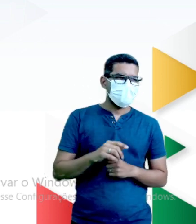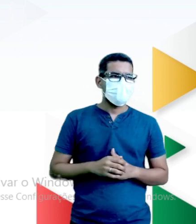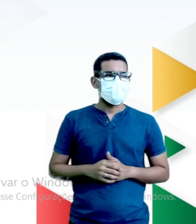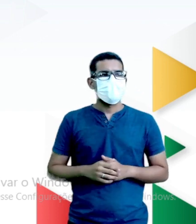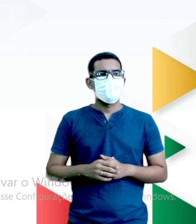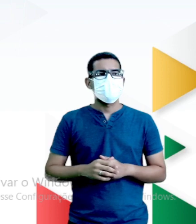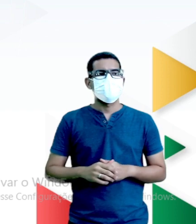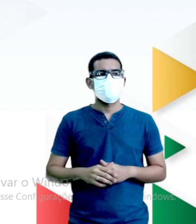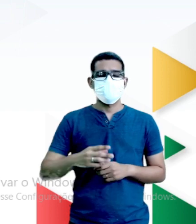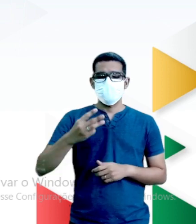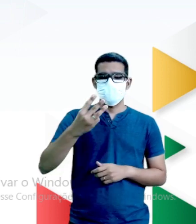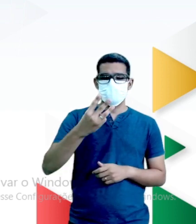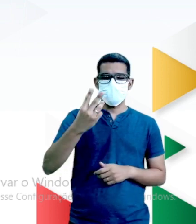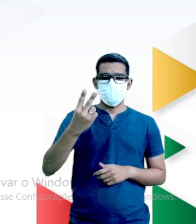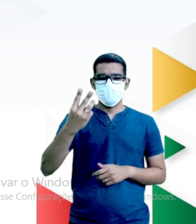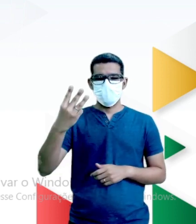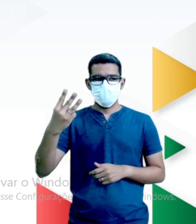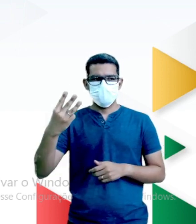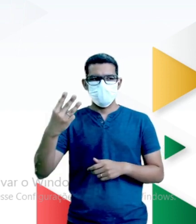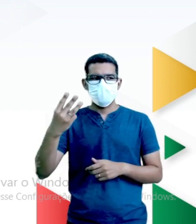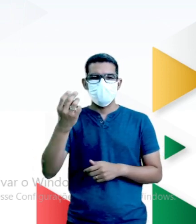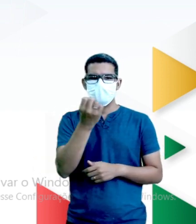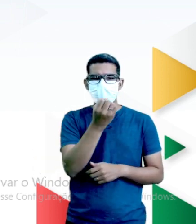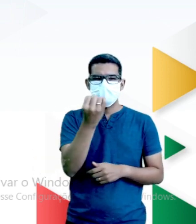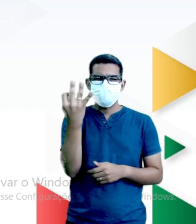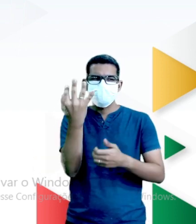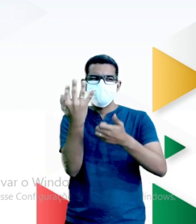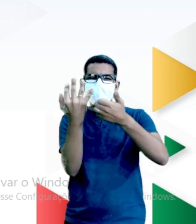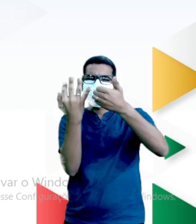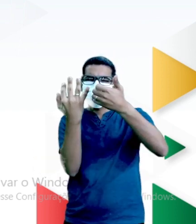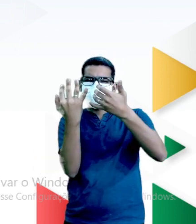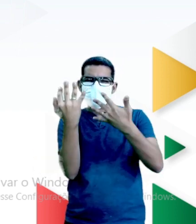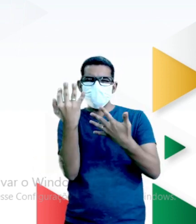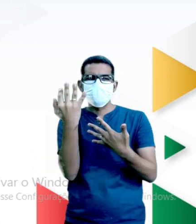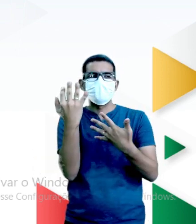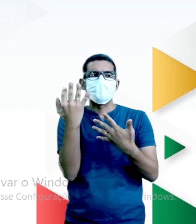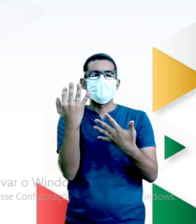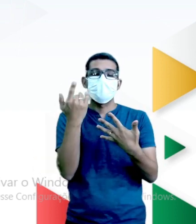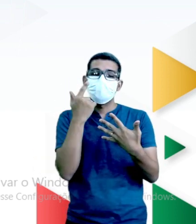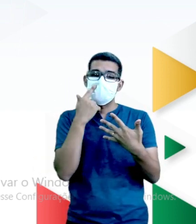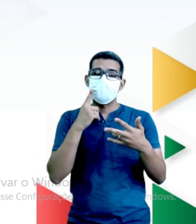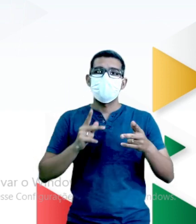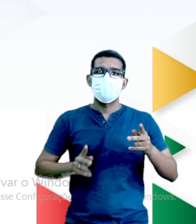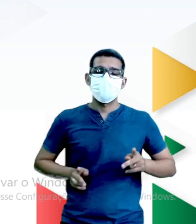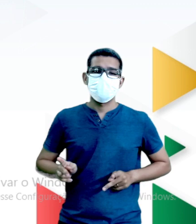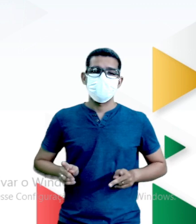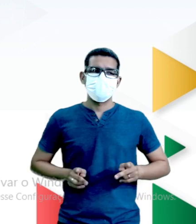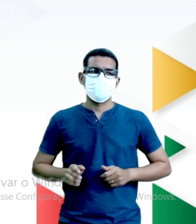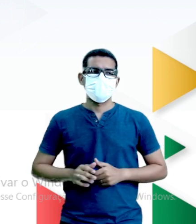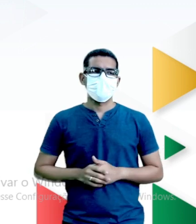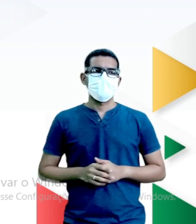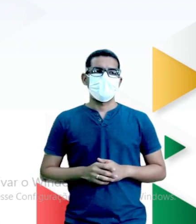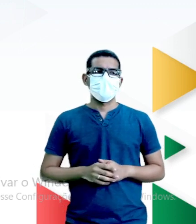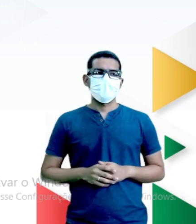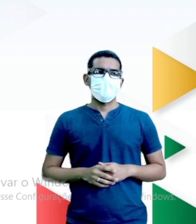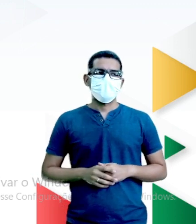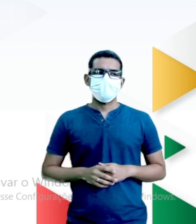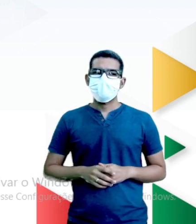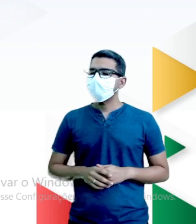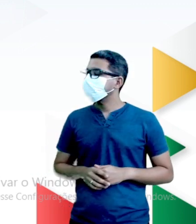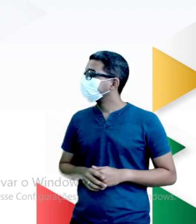pegar esse cara e fatorar. E aí, em fatores, buscar fatores primos, né? Fatoração com números